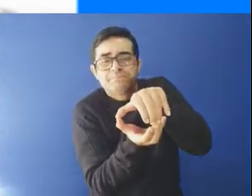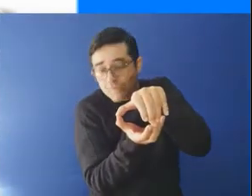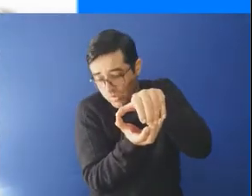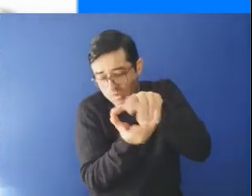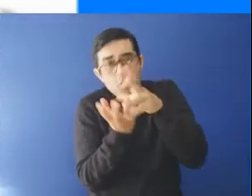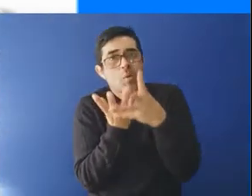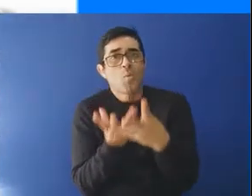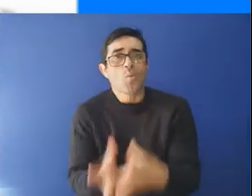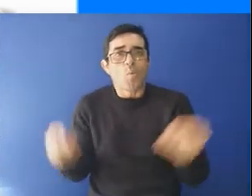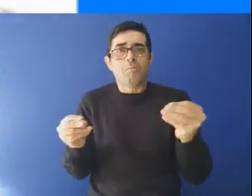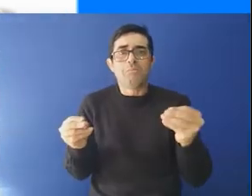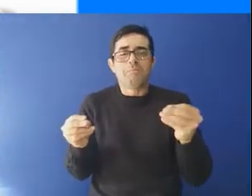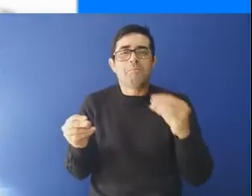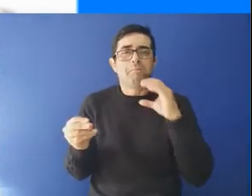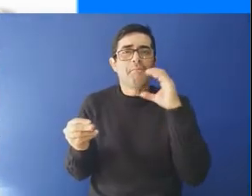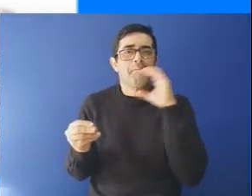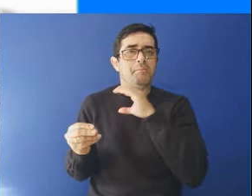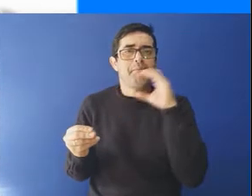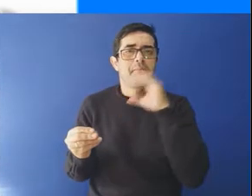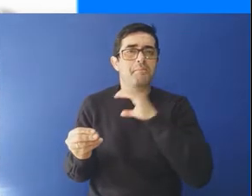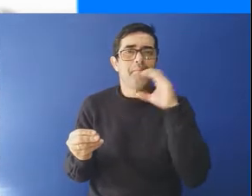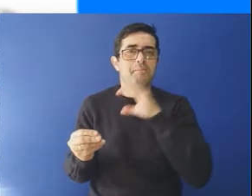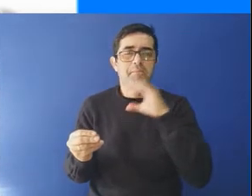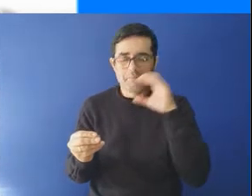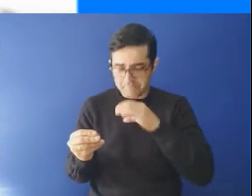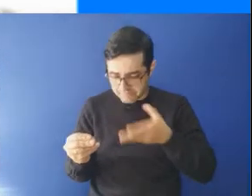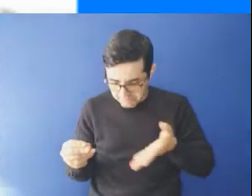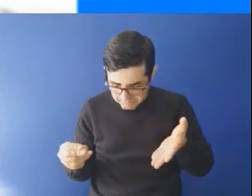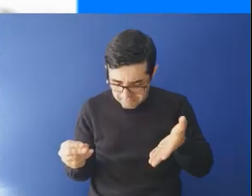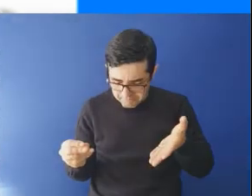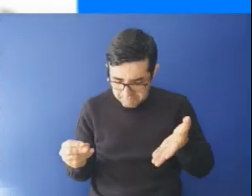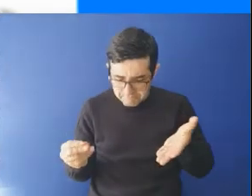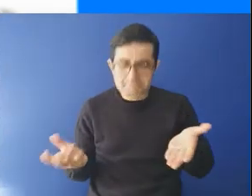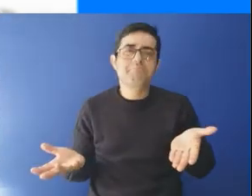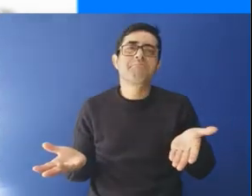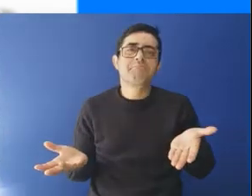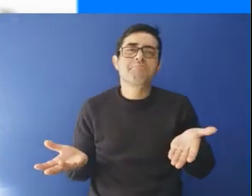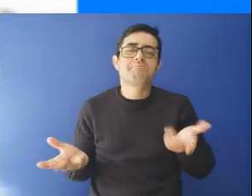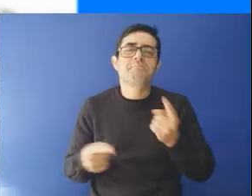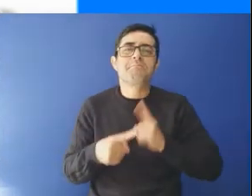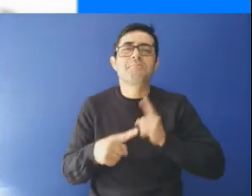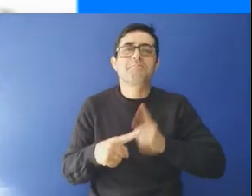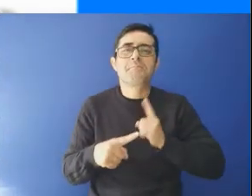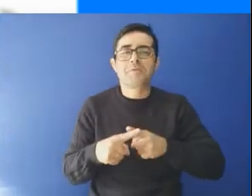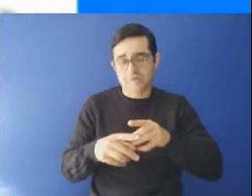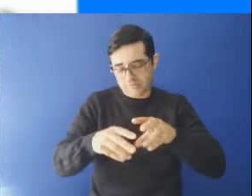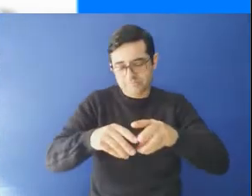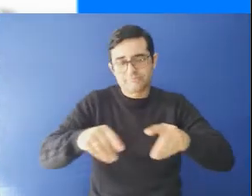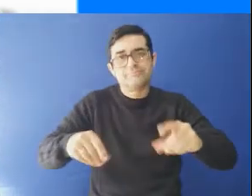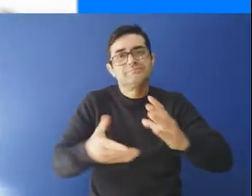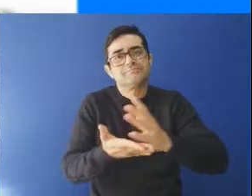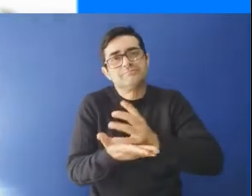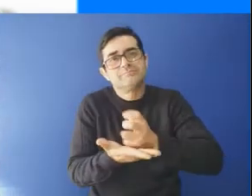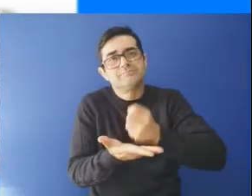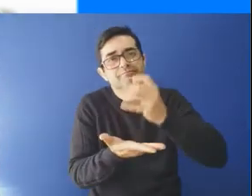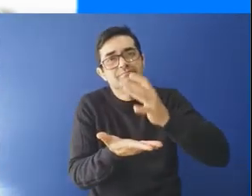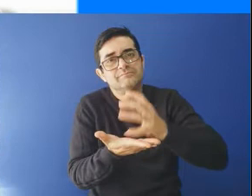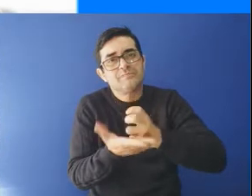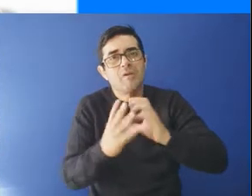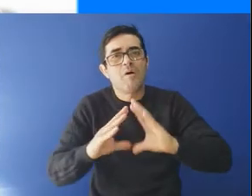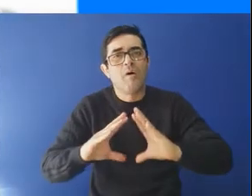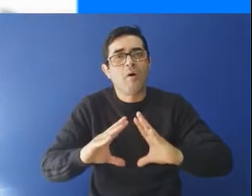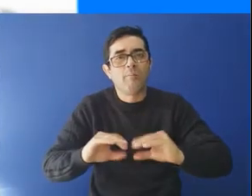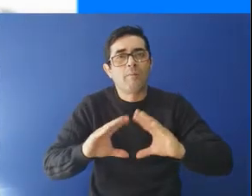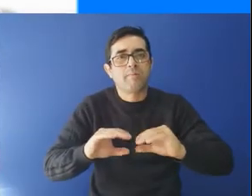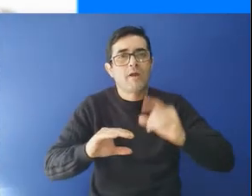ela rapidamente era sugada, né, pelos poros da areia e desaparecia. Então esse solo, que é mais arenoso, ele